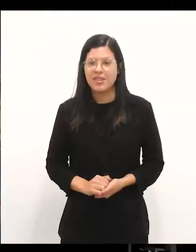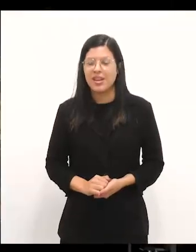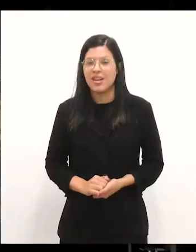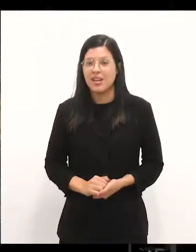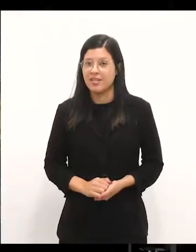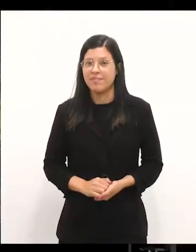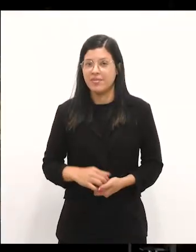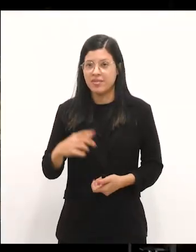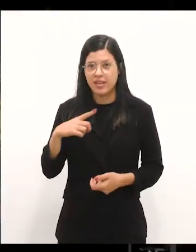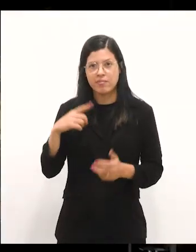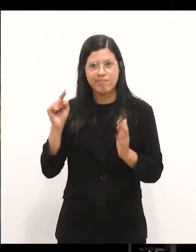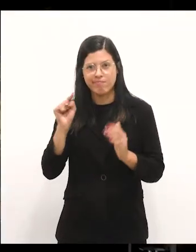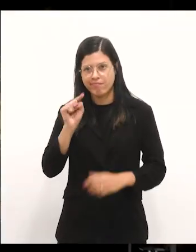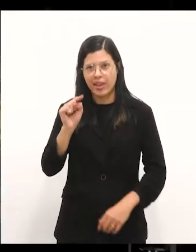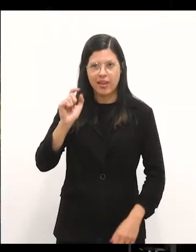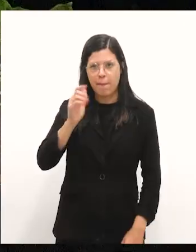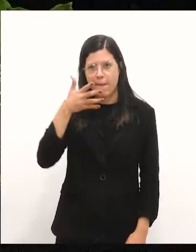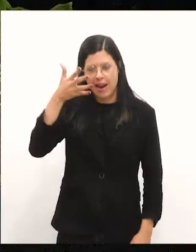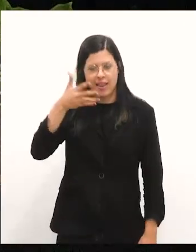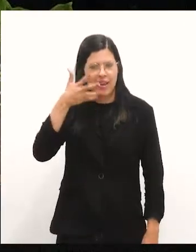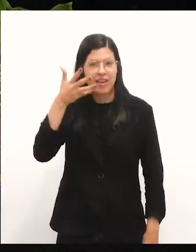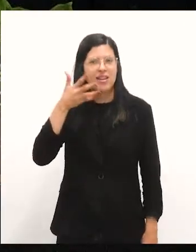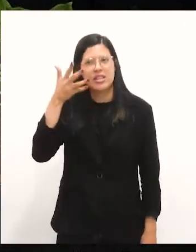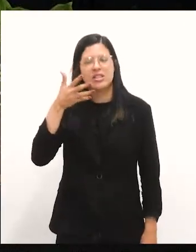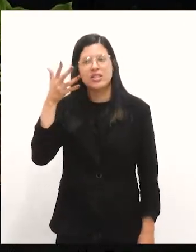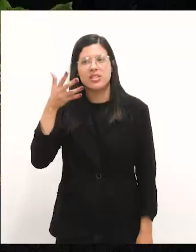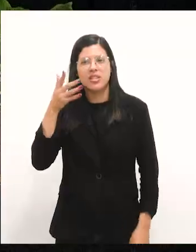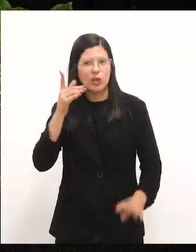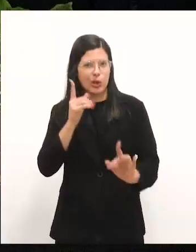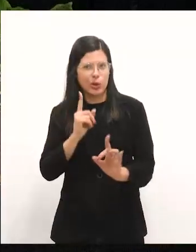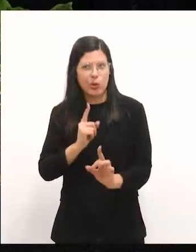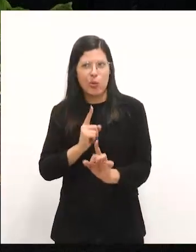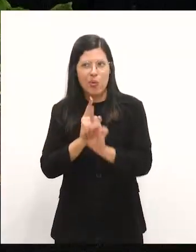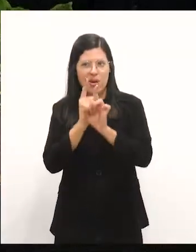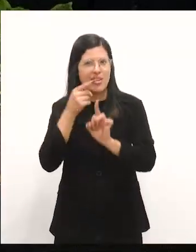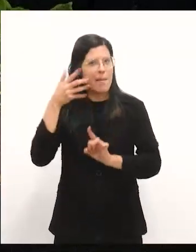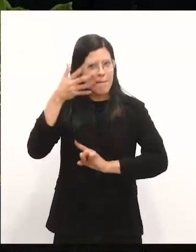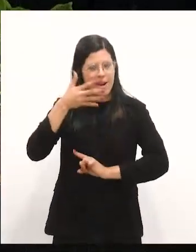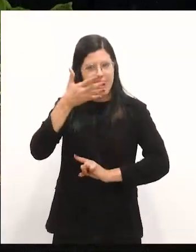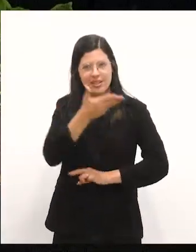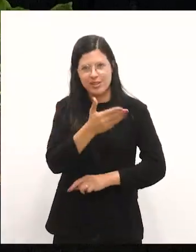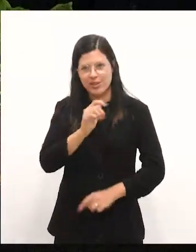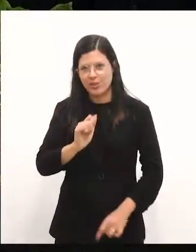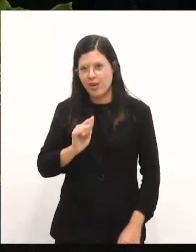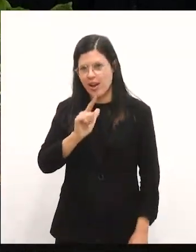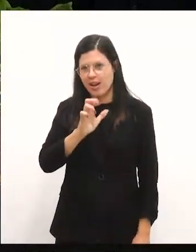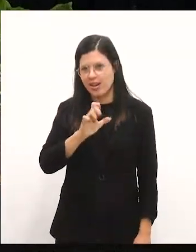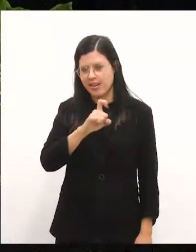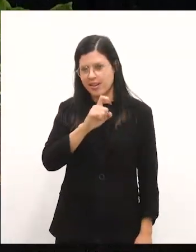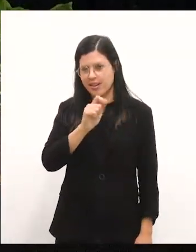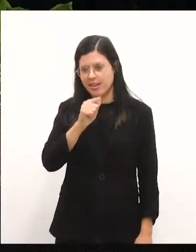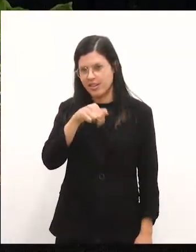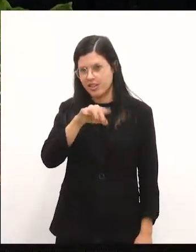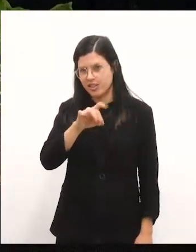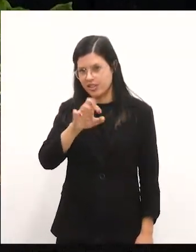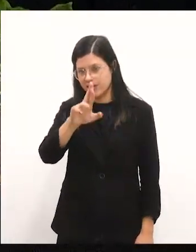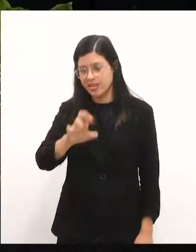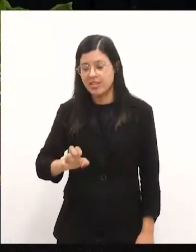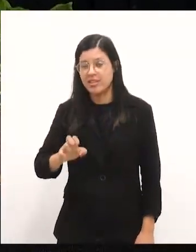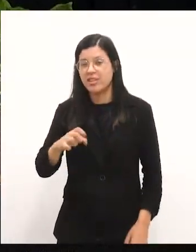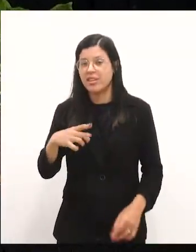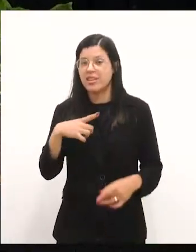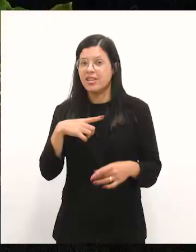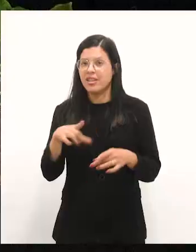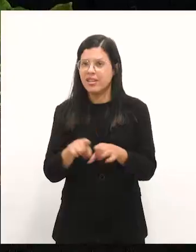exporeligião.com.br, vai na aba palestras, você encontra ali a palestra do Alexandre e abaixo